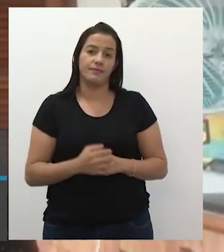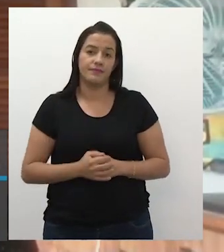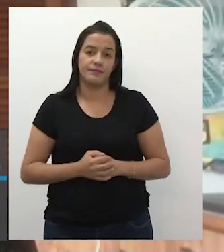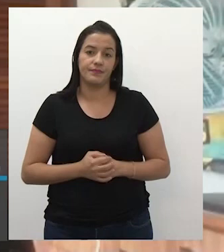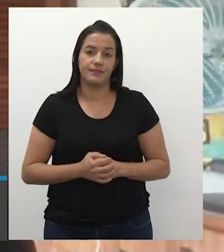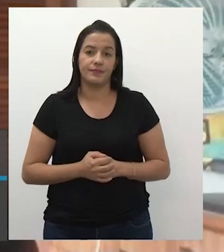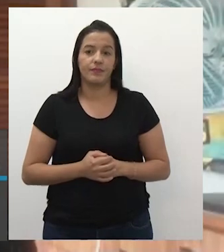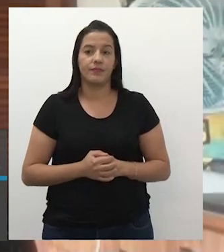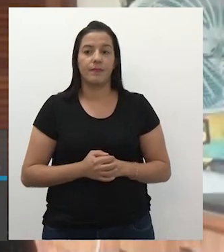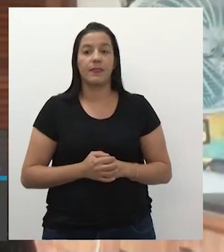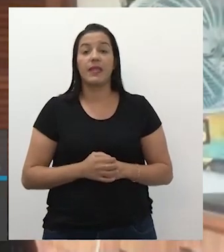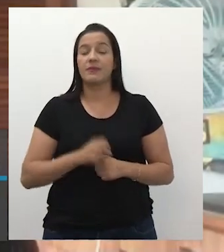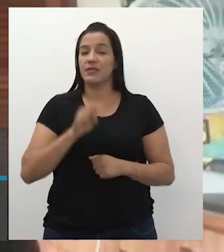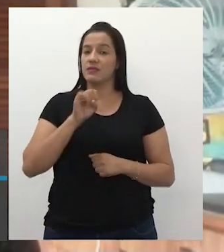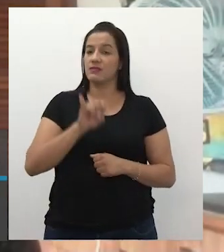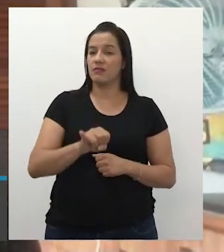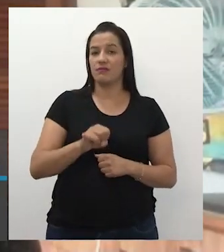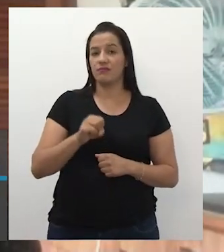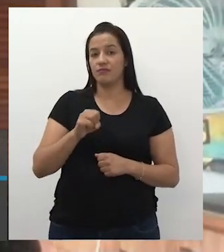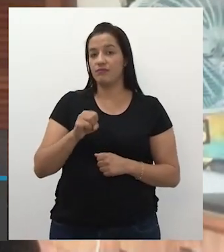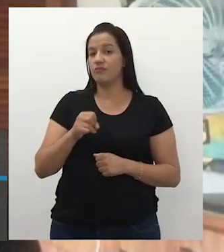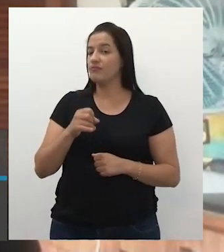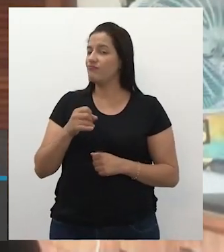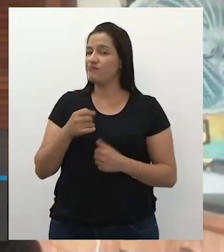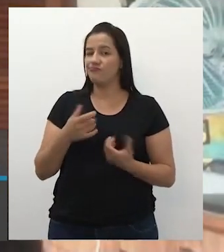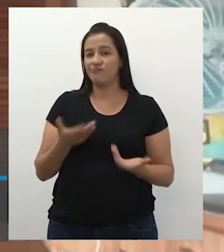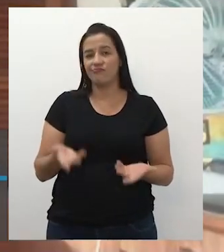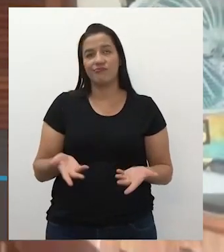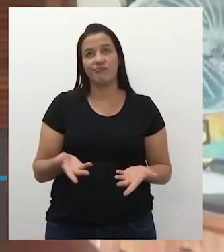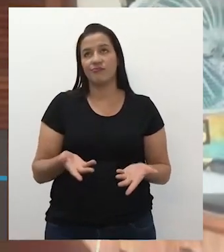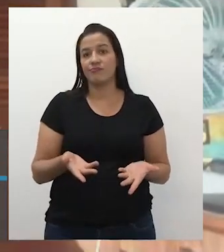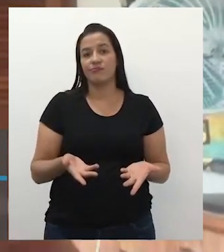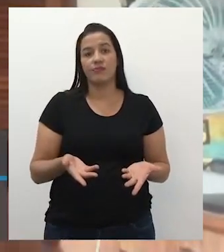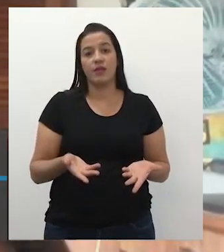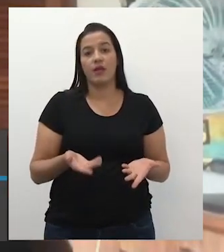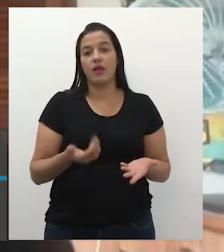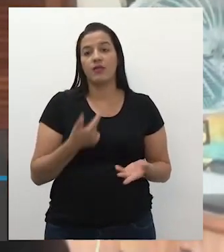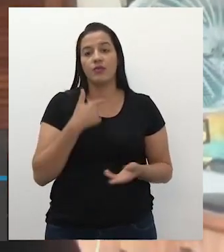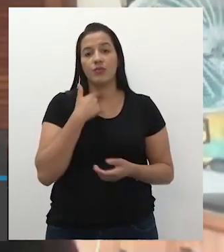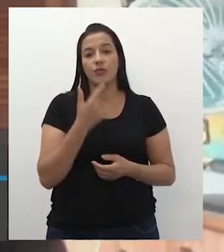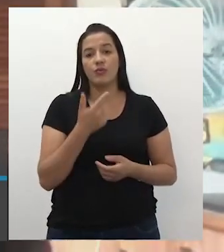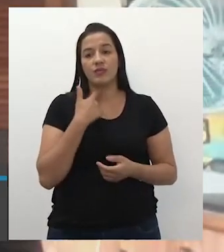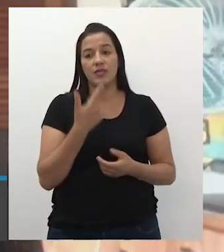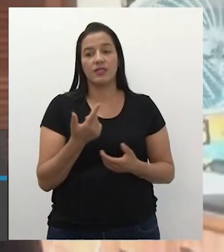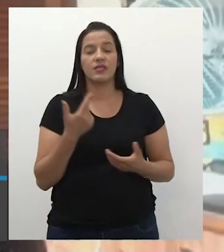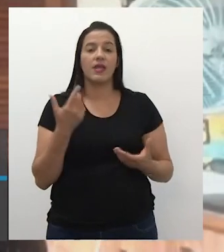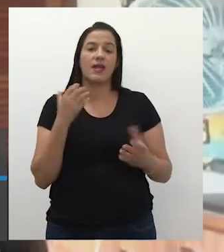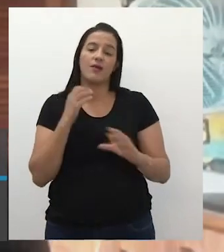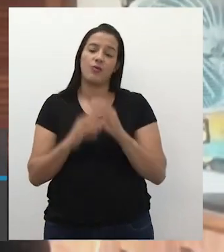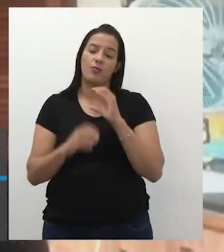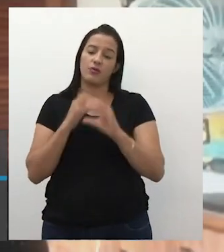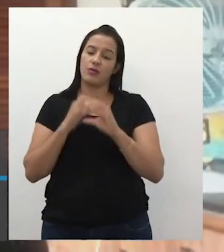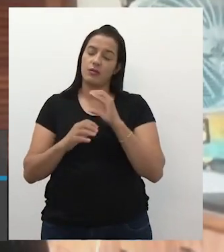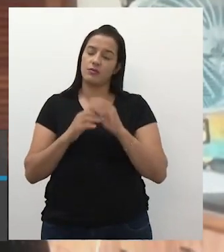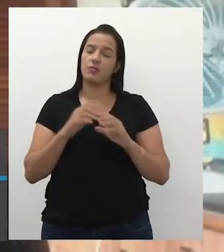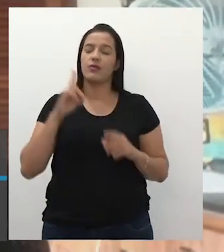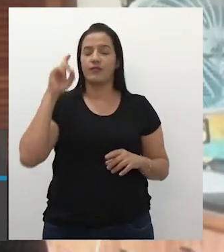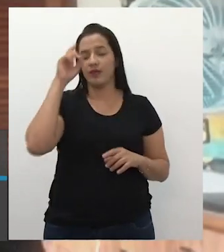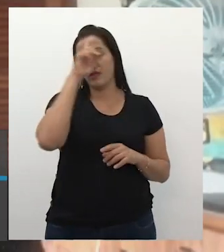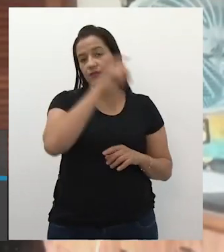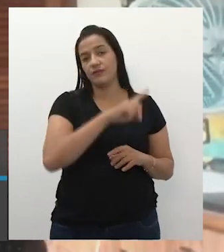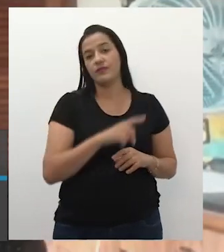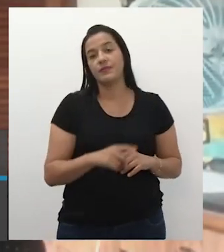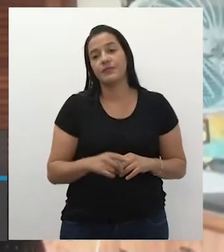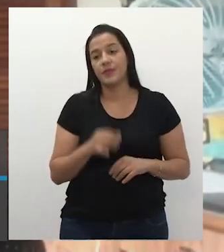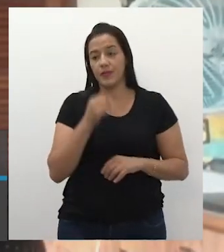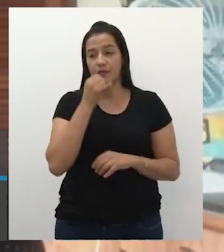tá? Porque, senão, a gente corre o risco de criar ruídos de comunicação muito sérios, né? Então, eu vou